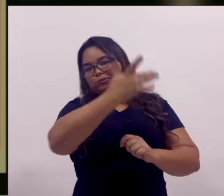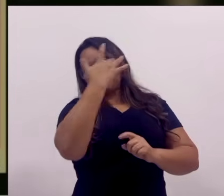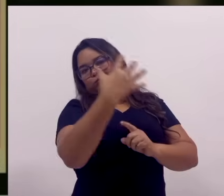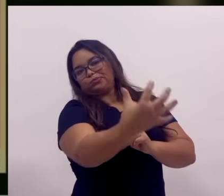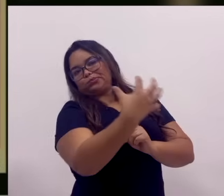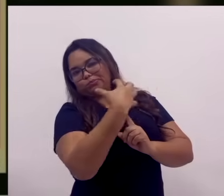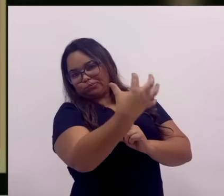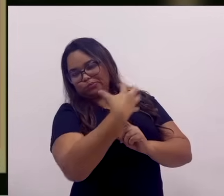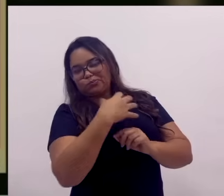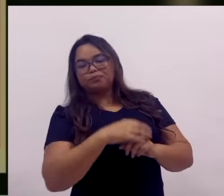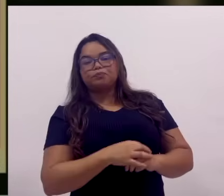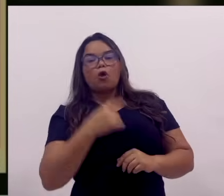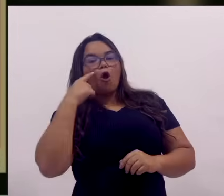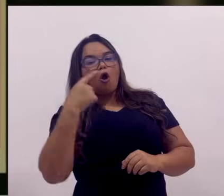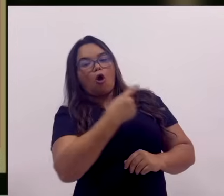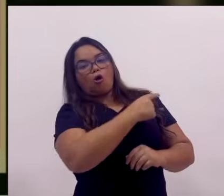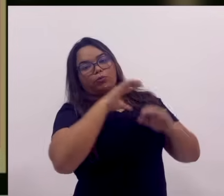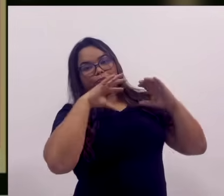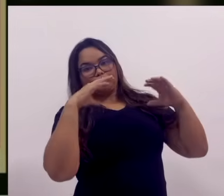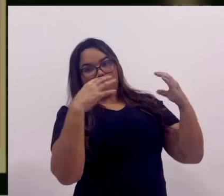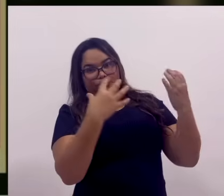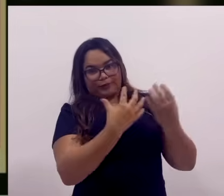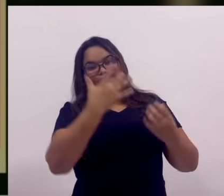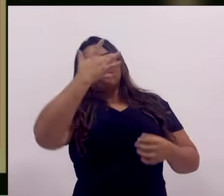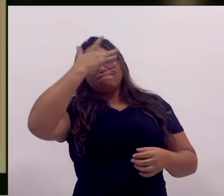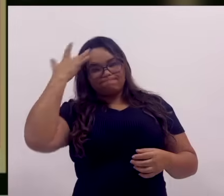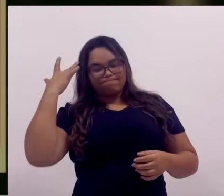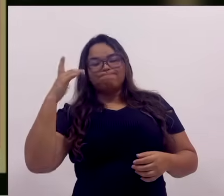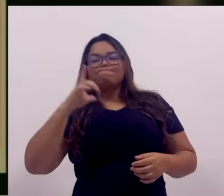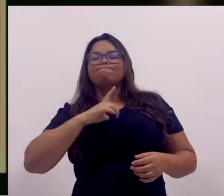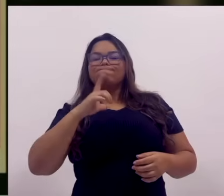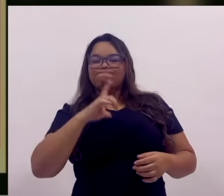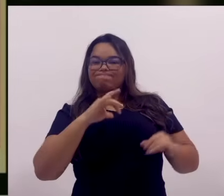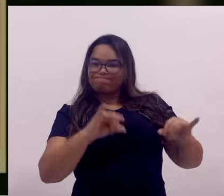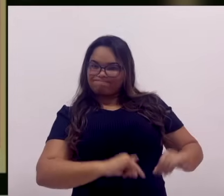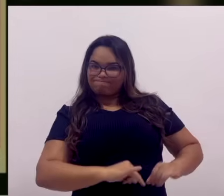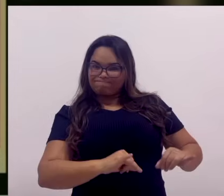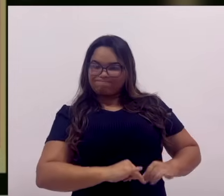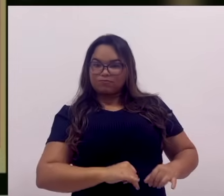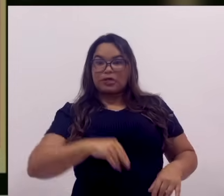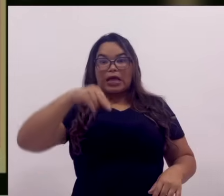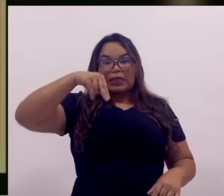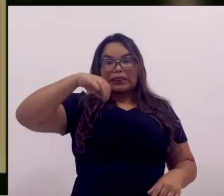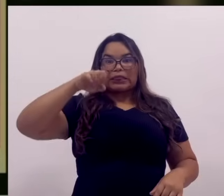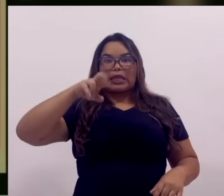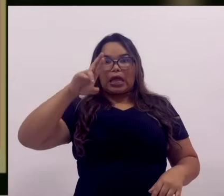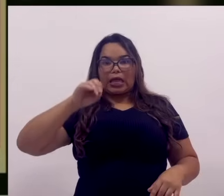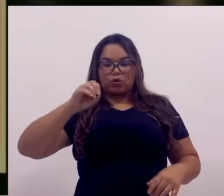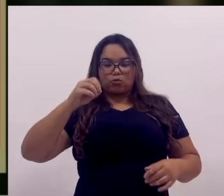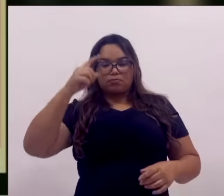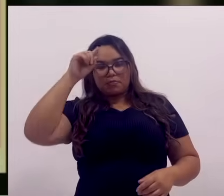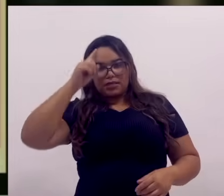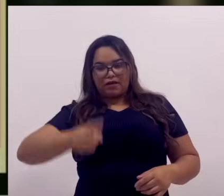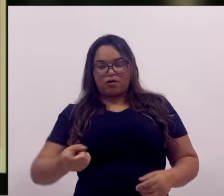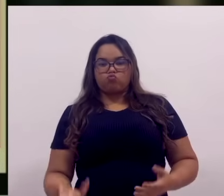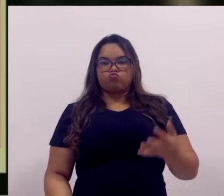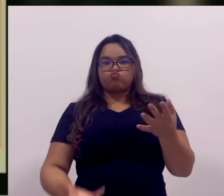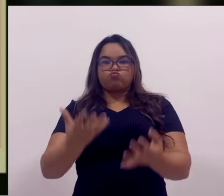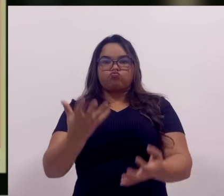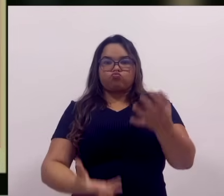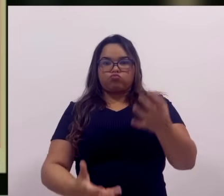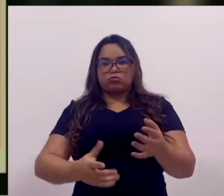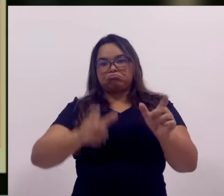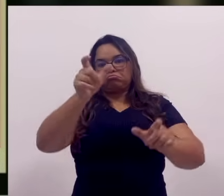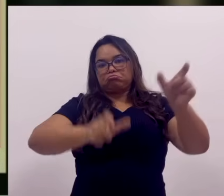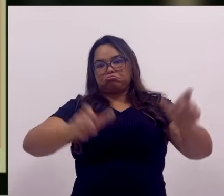onde foram perseguidos, onde Nero queimava os cristãos. Ele usava umas tochas humanas e as